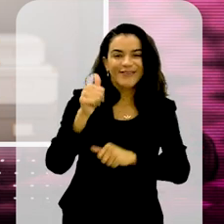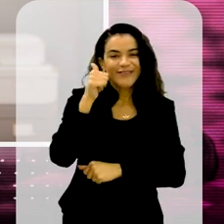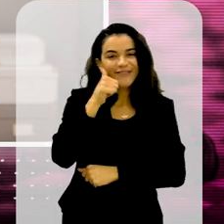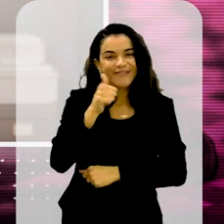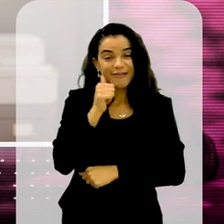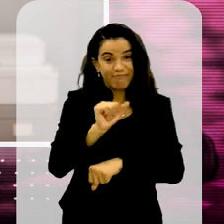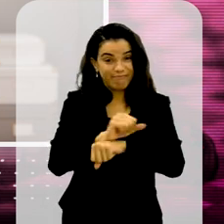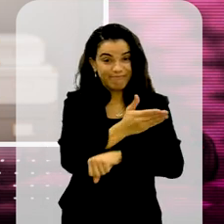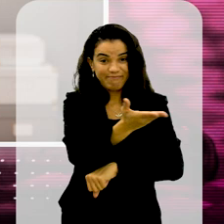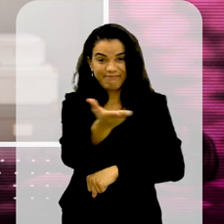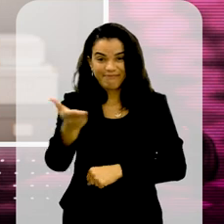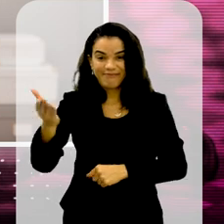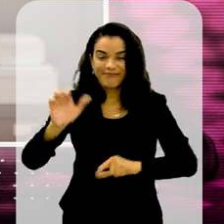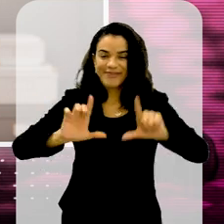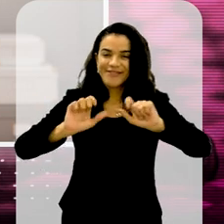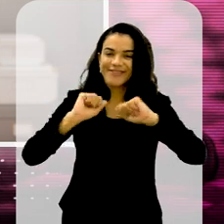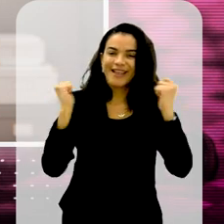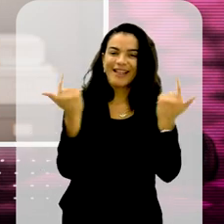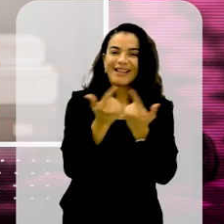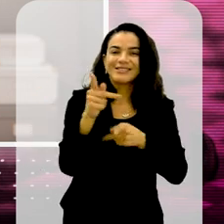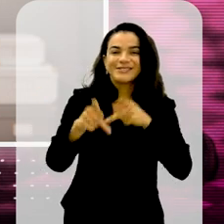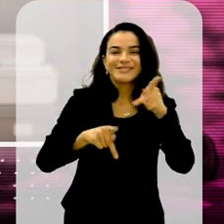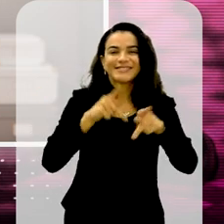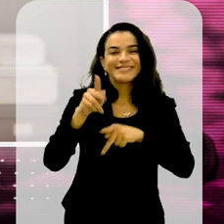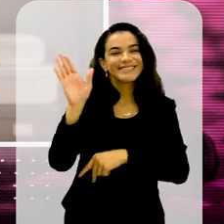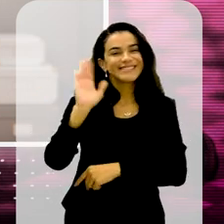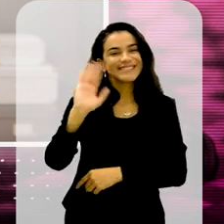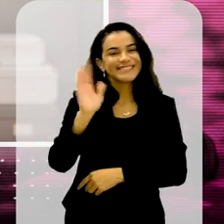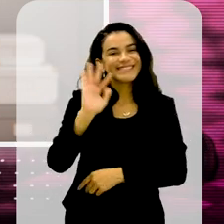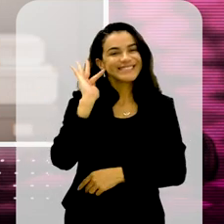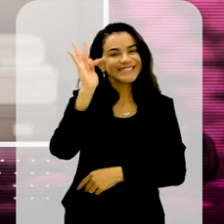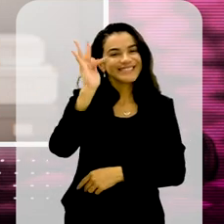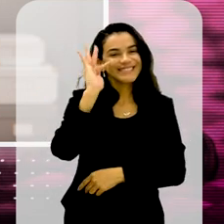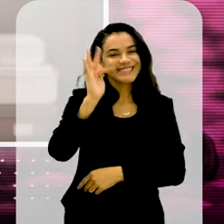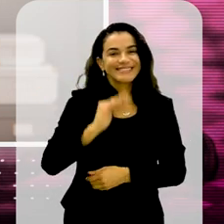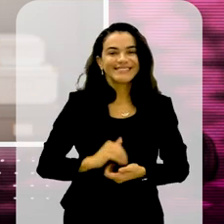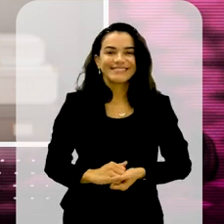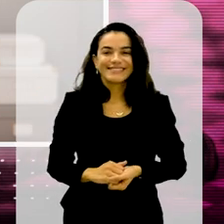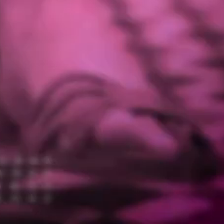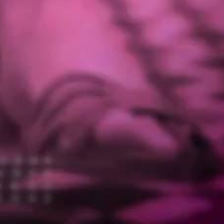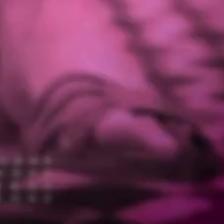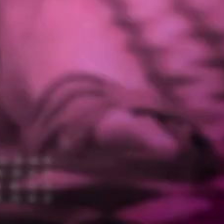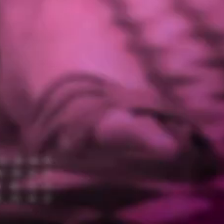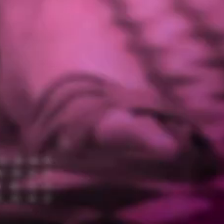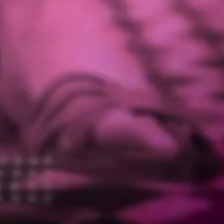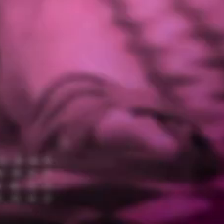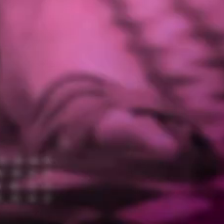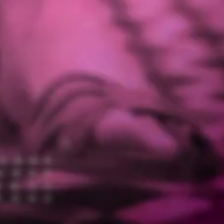próximo Toda Mulher. Eu espero você. TV Alerj, o canal do povo. Até lá!